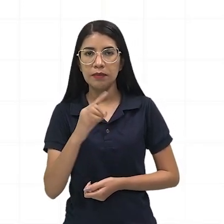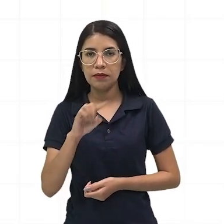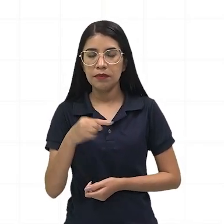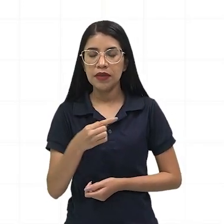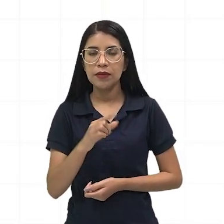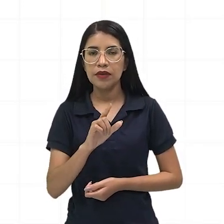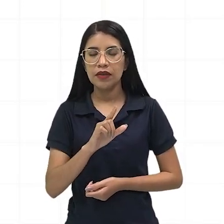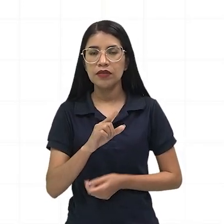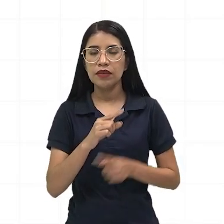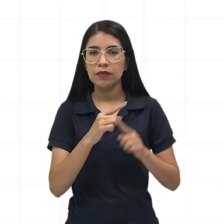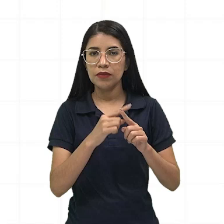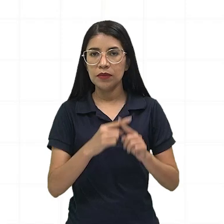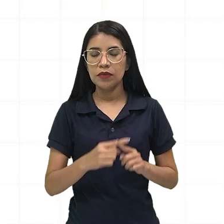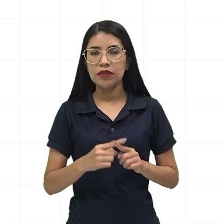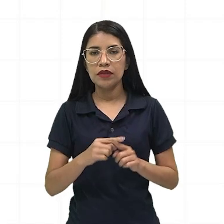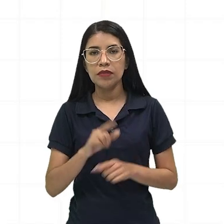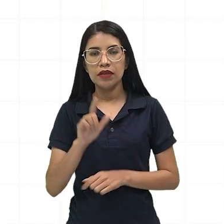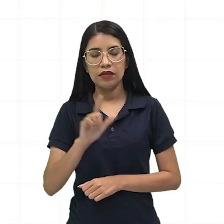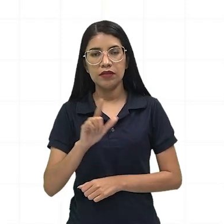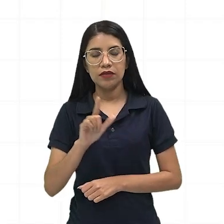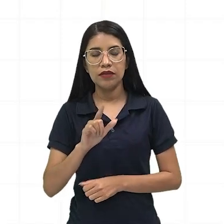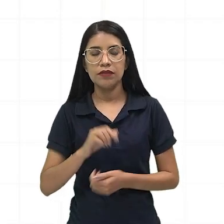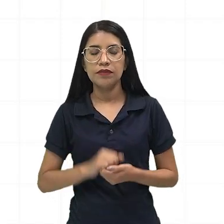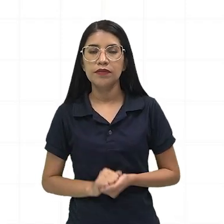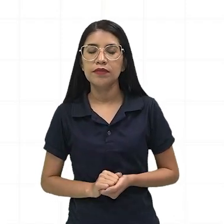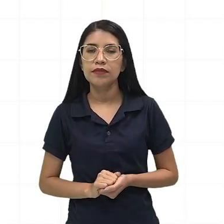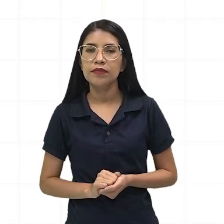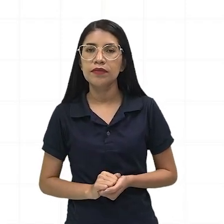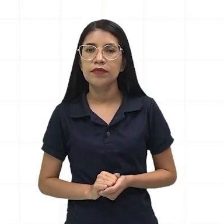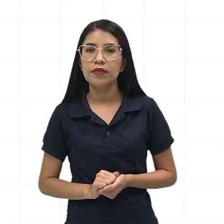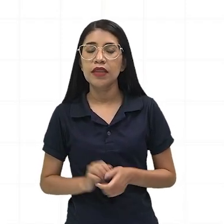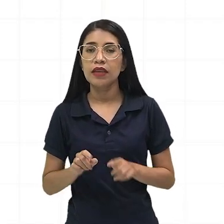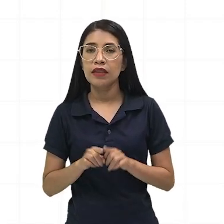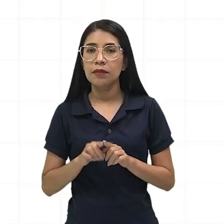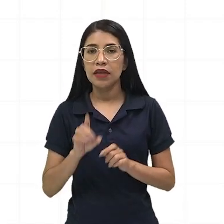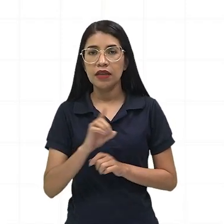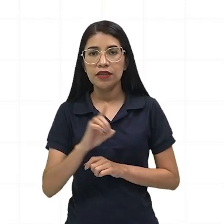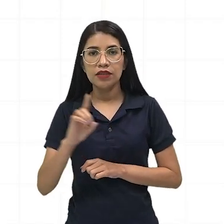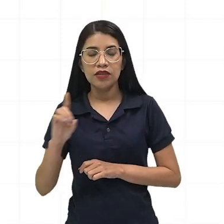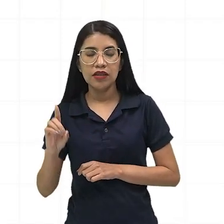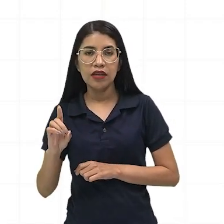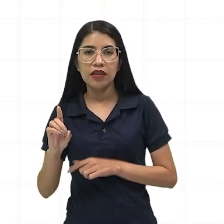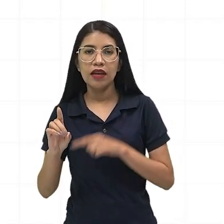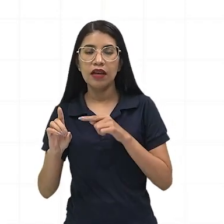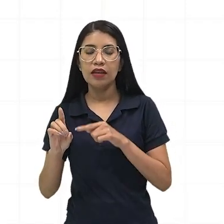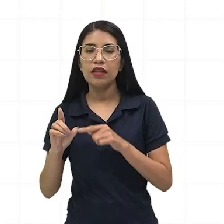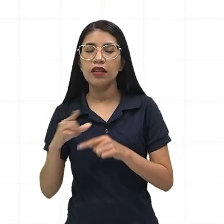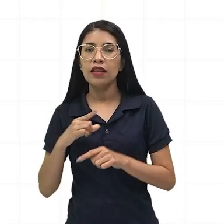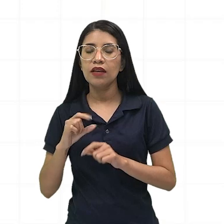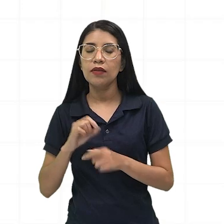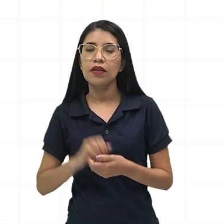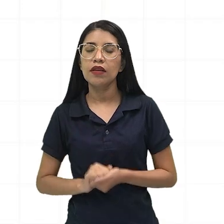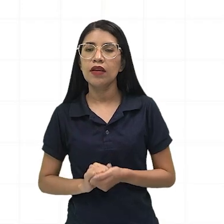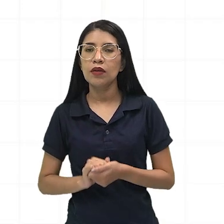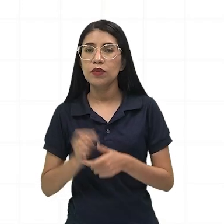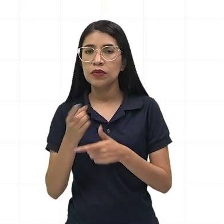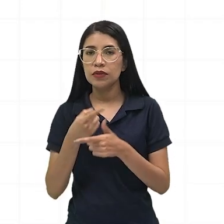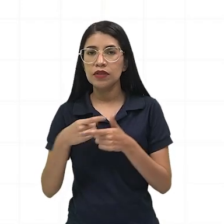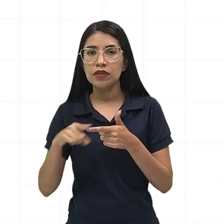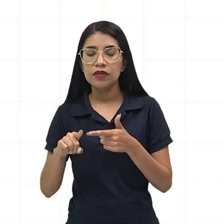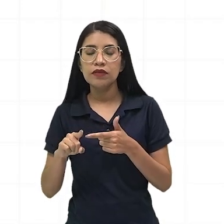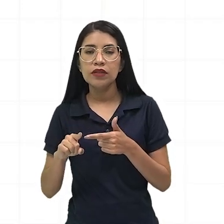Os múltiplos do litro, né? E também, para a direita, nós chamamos de